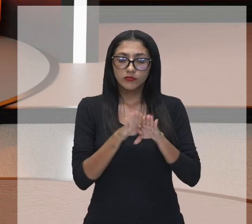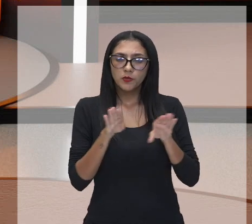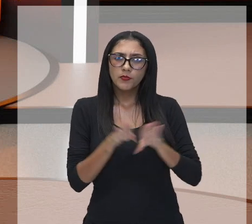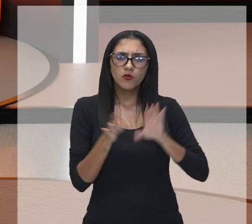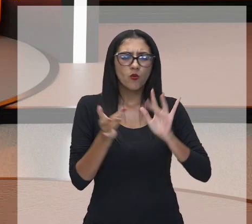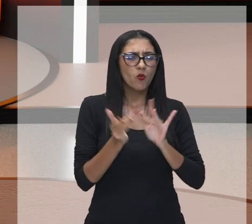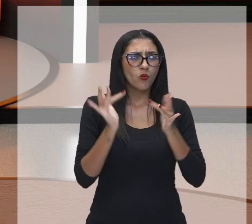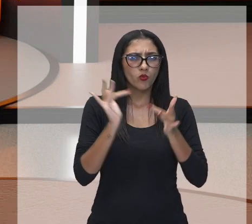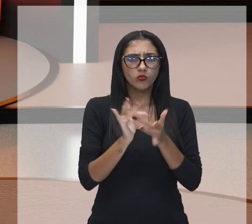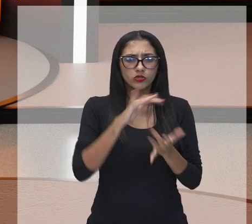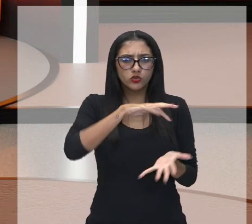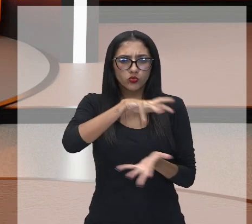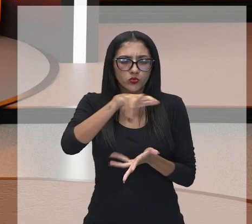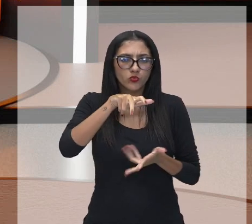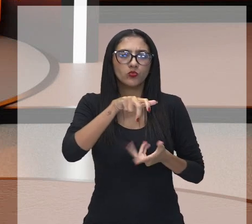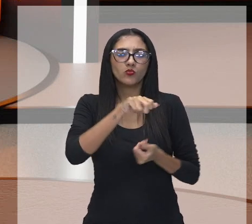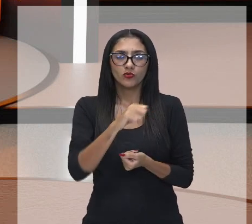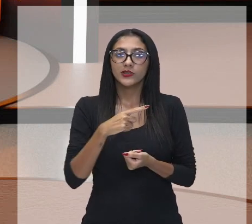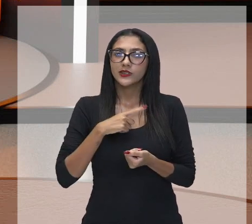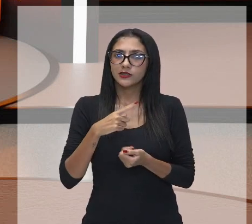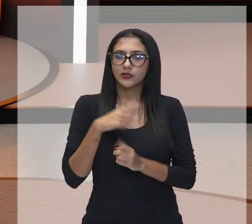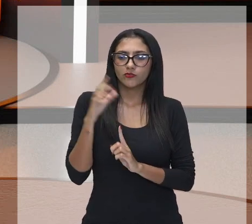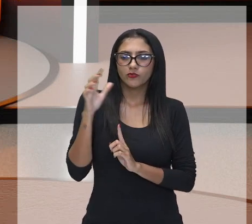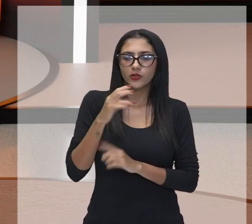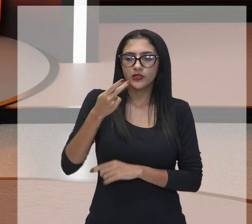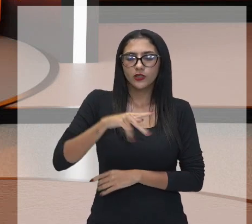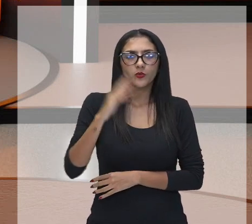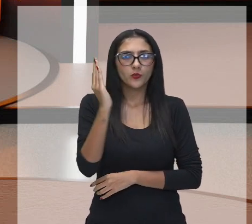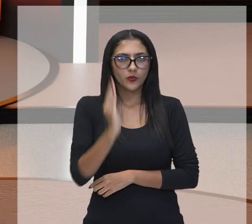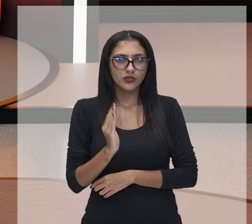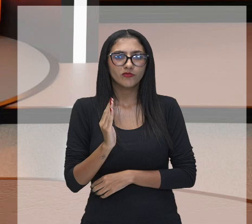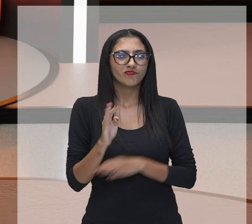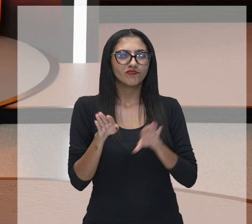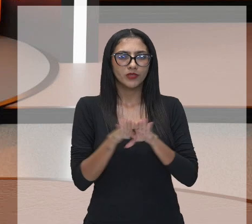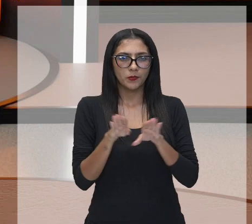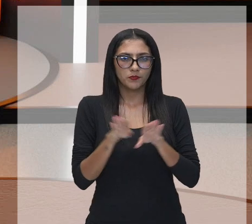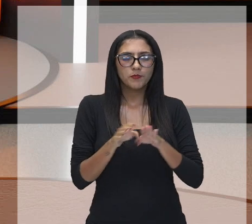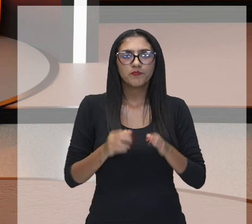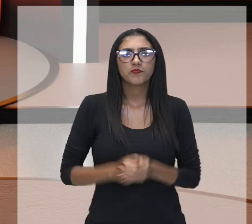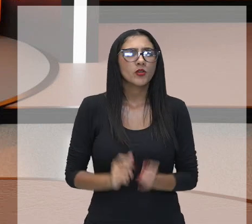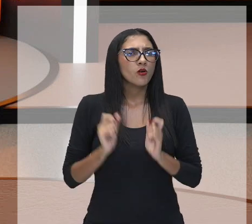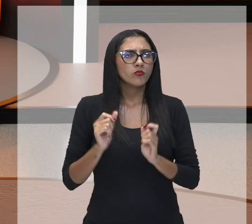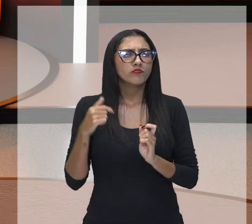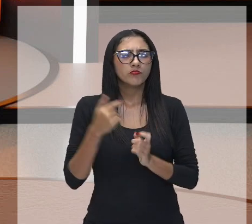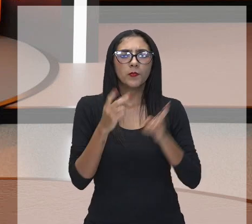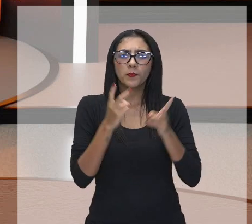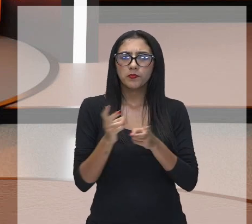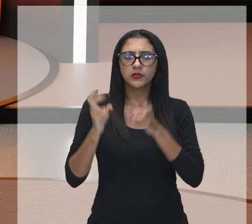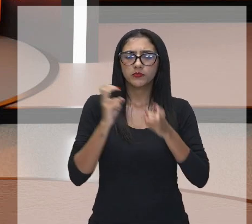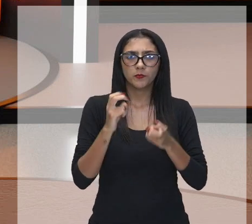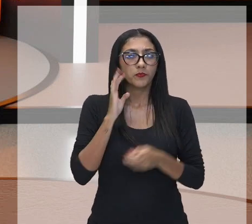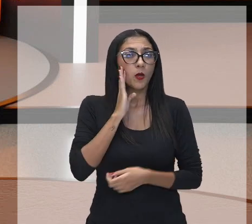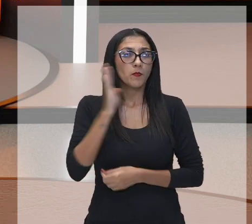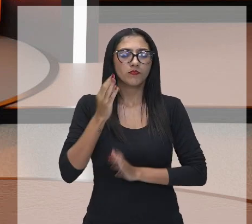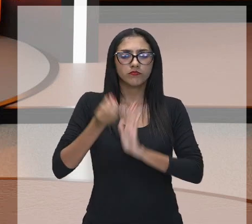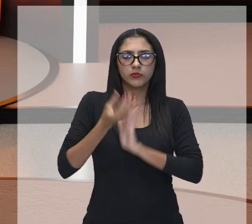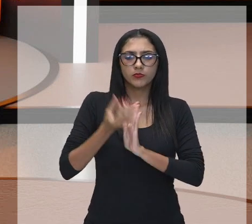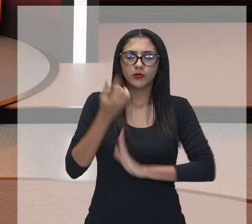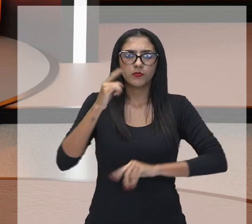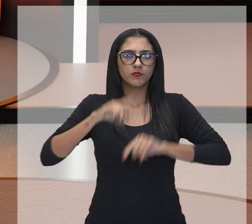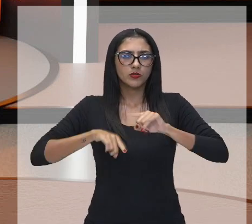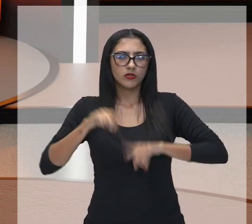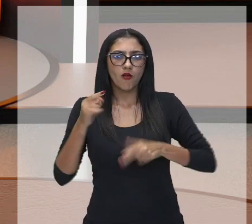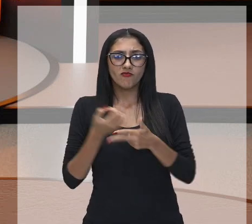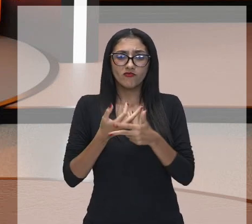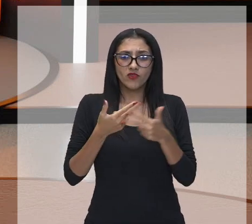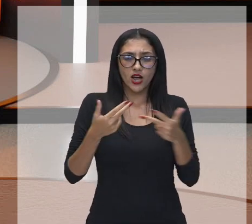mundial, global, que vai afetar o Brasil, visto que os maiores consumidores dos produtos produzidos